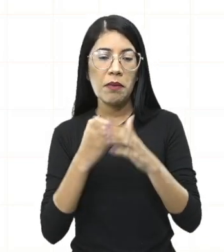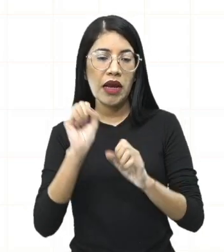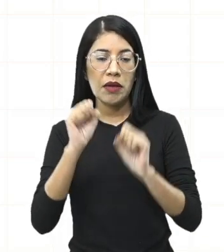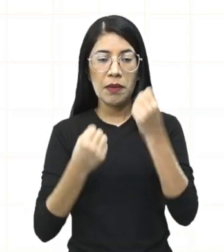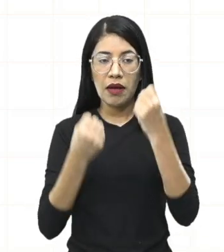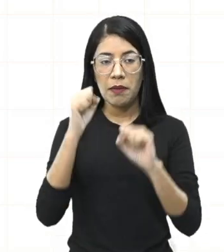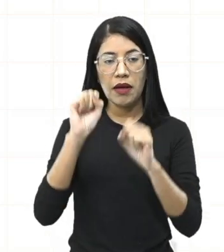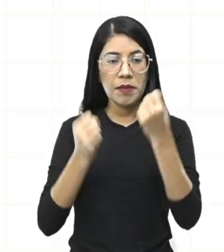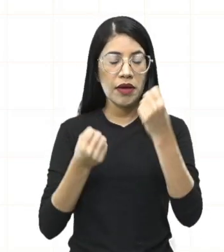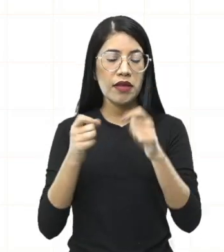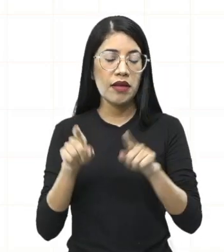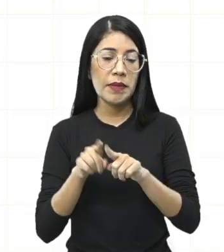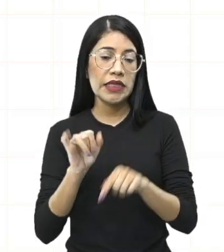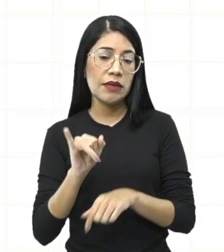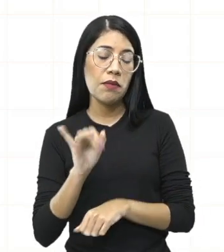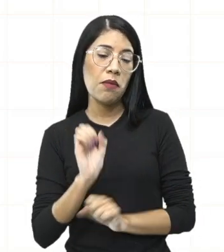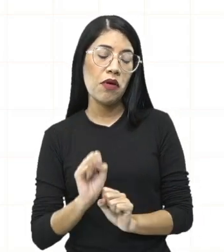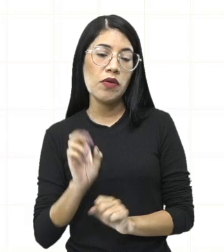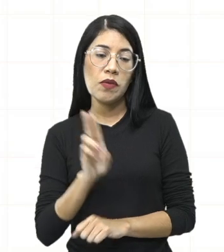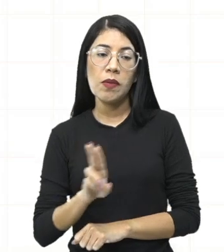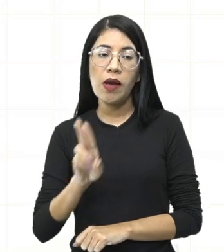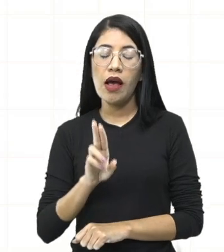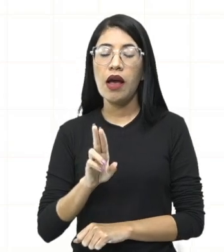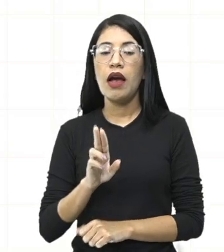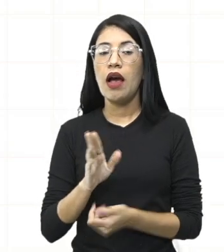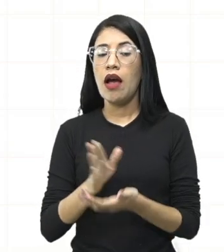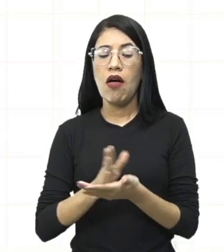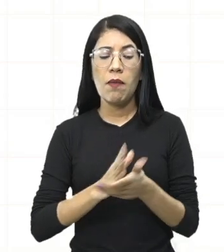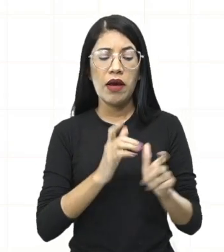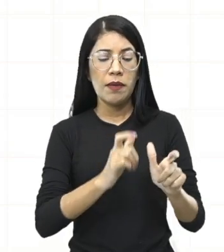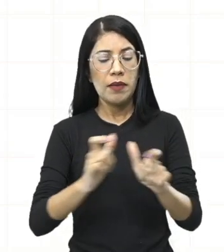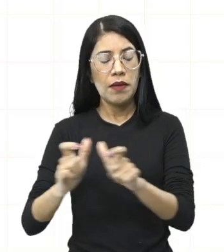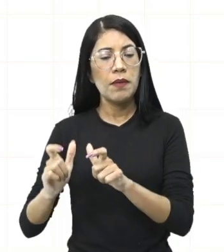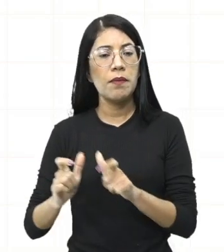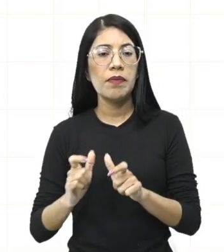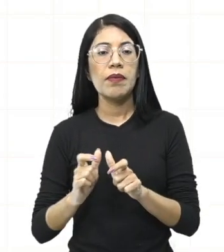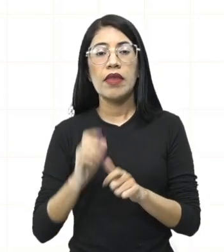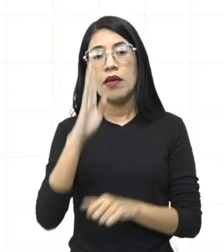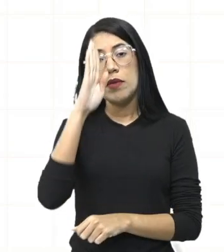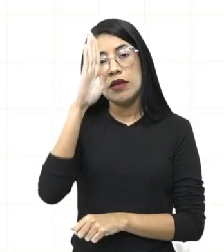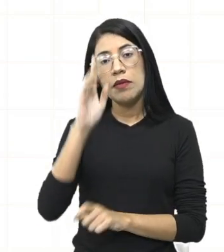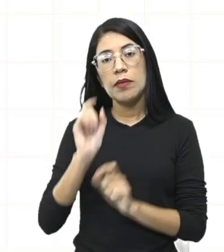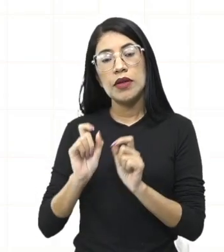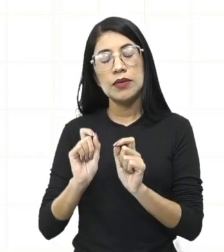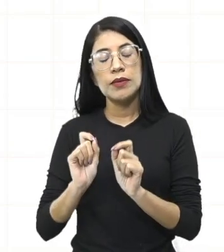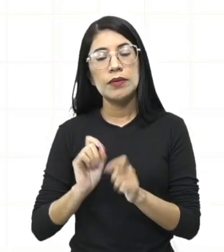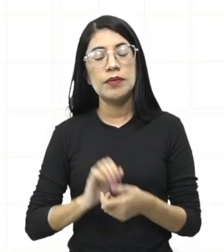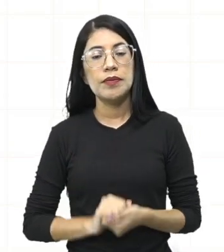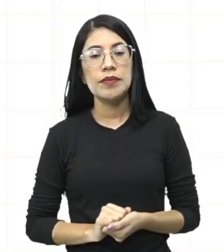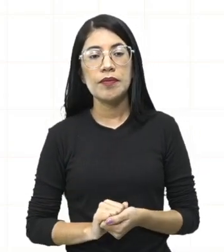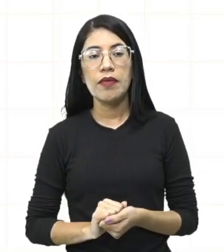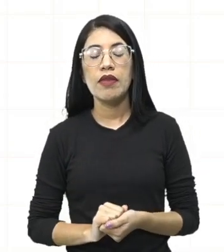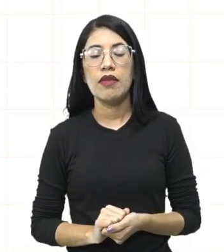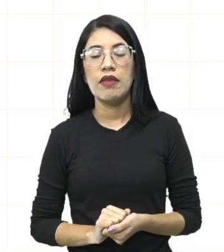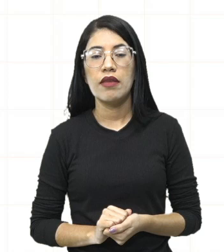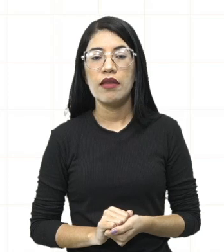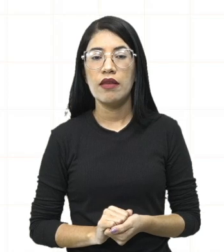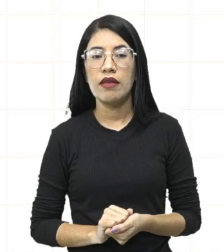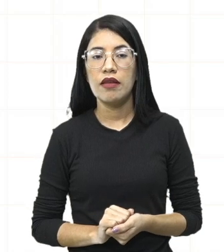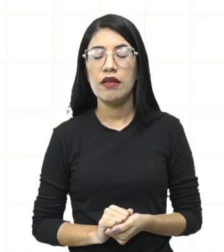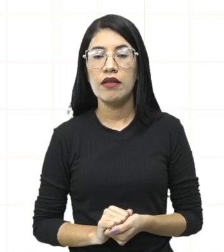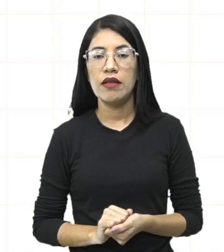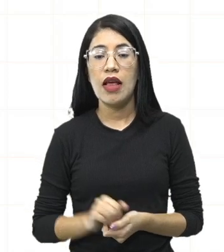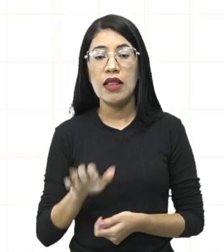pode ser utilizado, porque muitas dessas áreas elas estão predominantes, essas áreas de proteção ambiental,